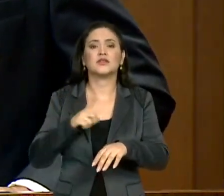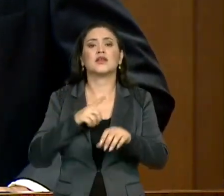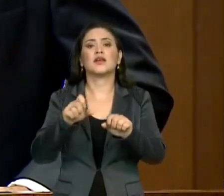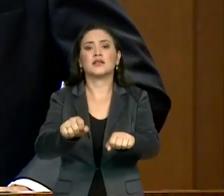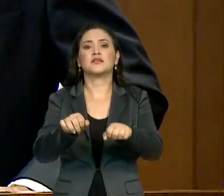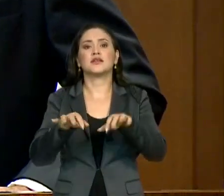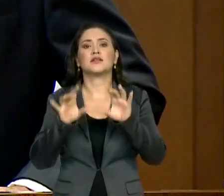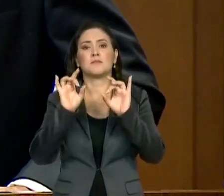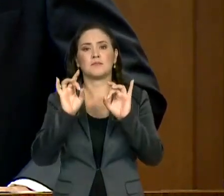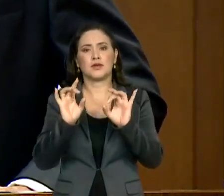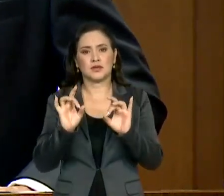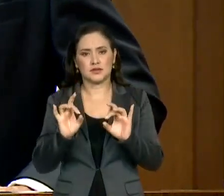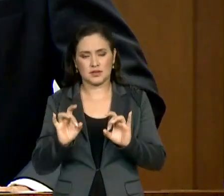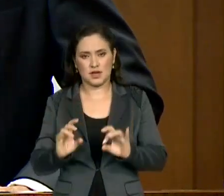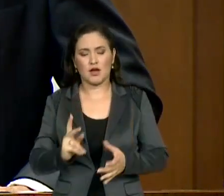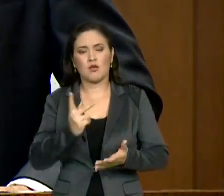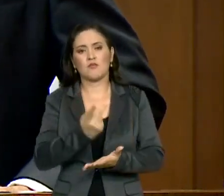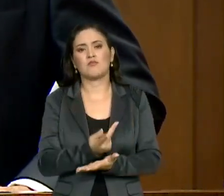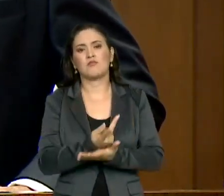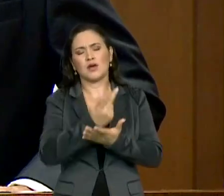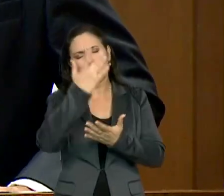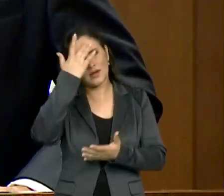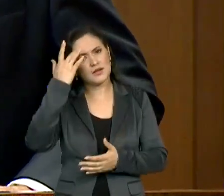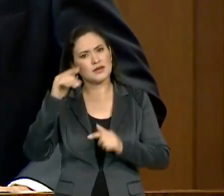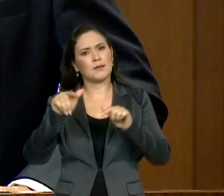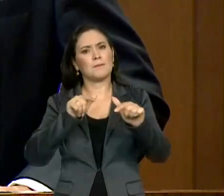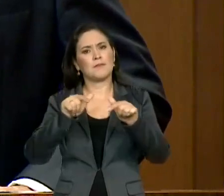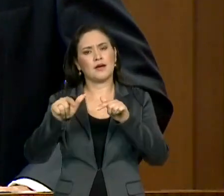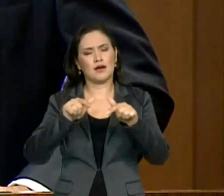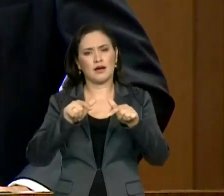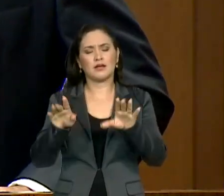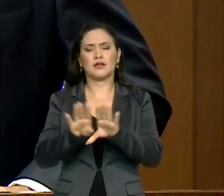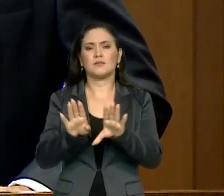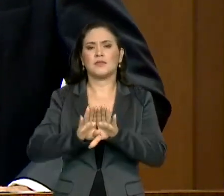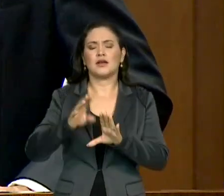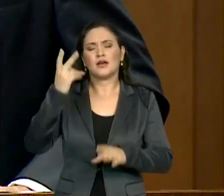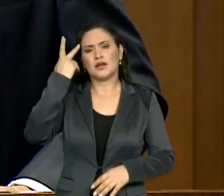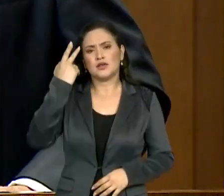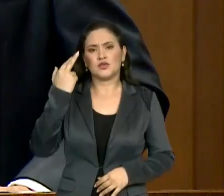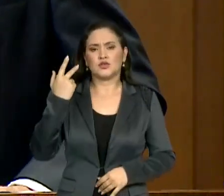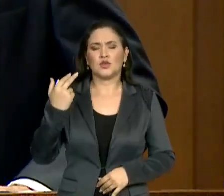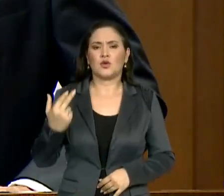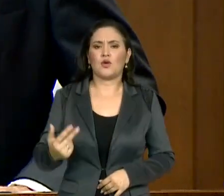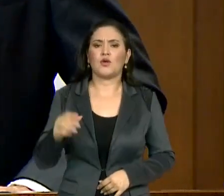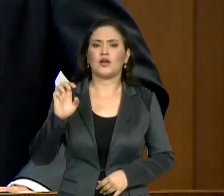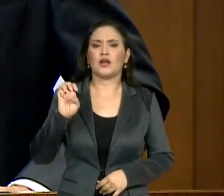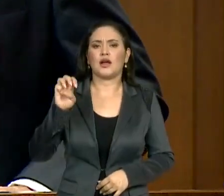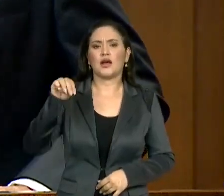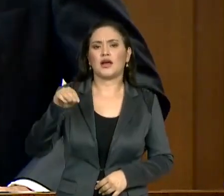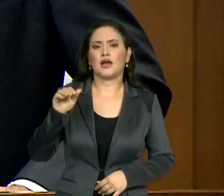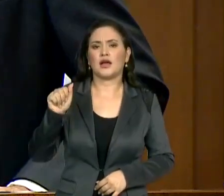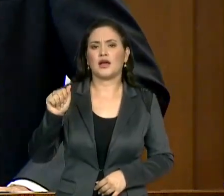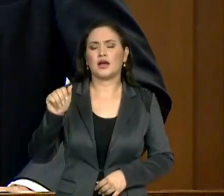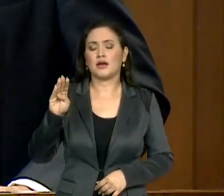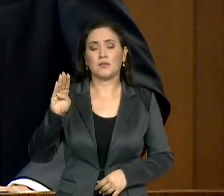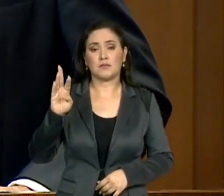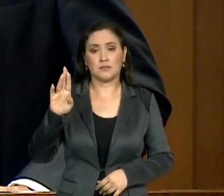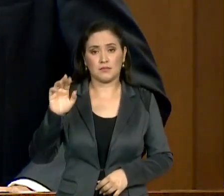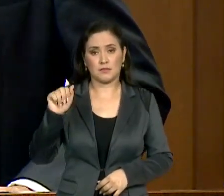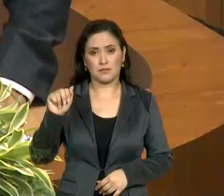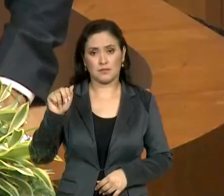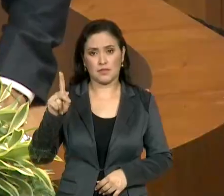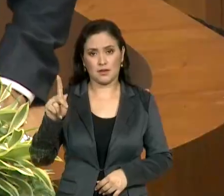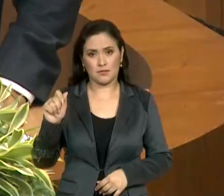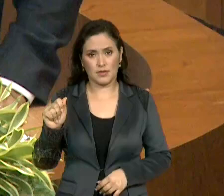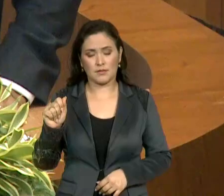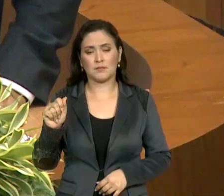solene em homenagem aos servidores, à história da Embrapa e, acima de tudo, esse papel fundamental